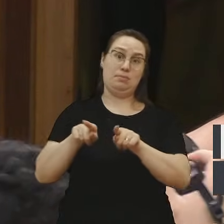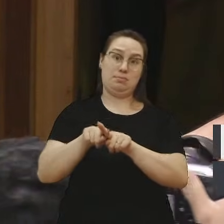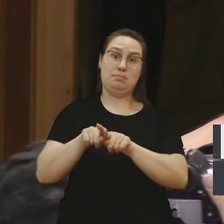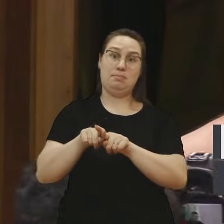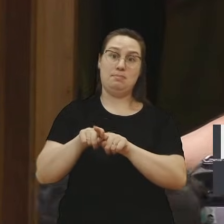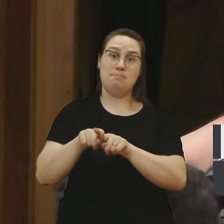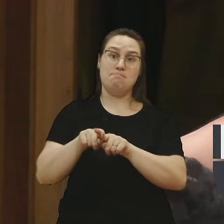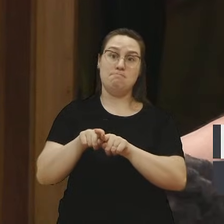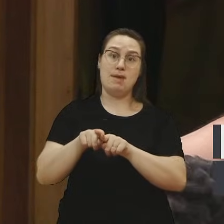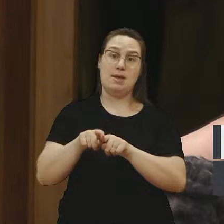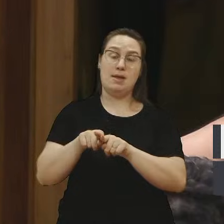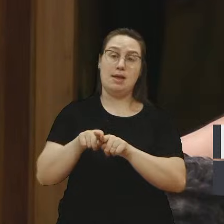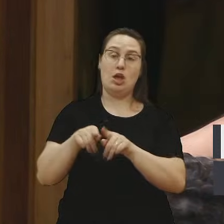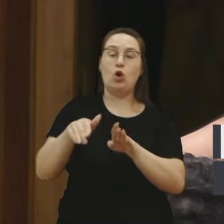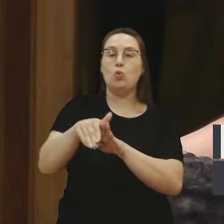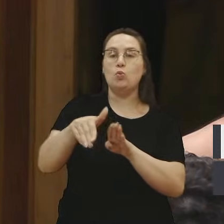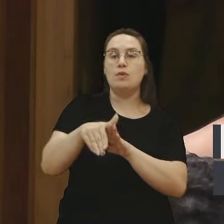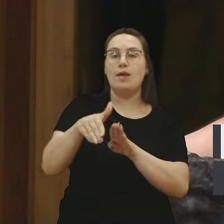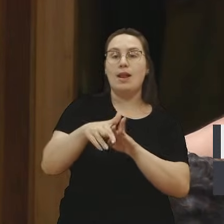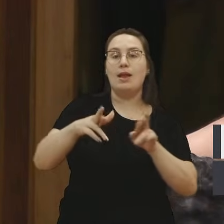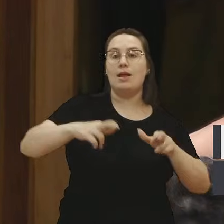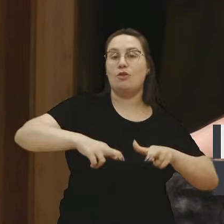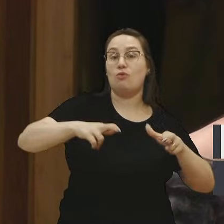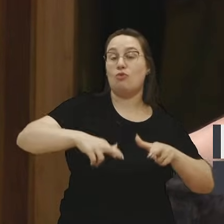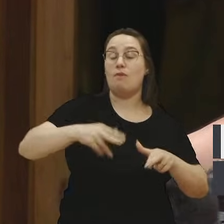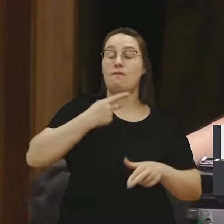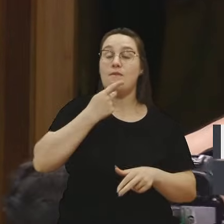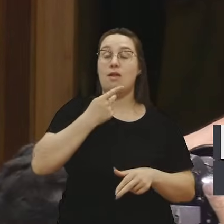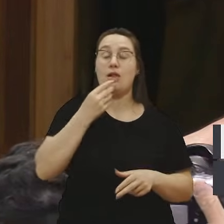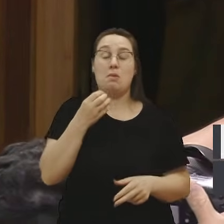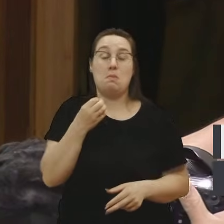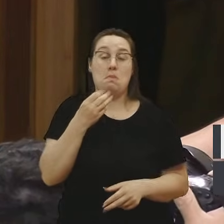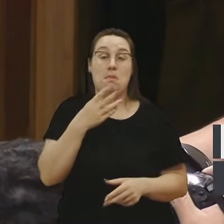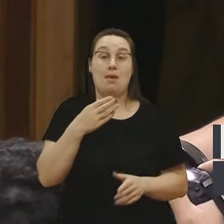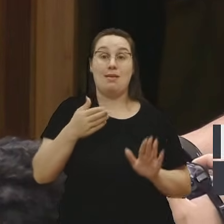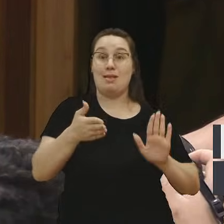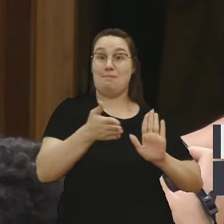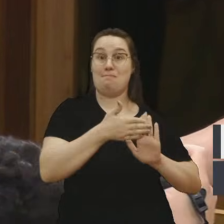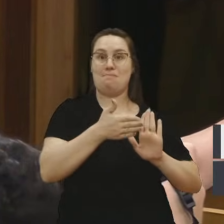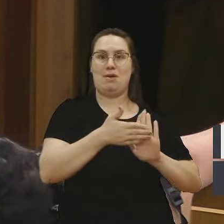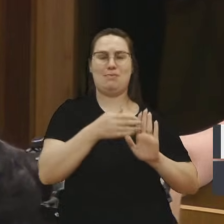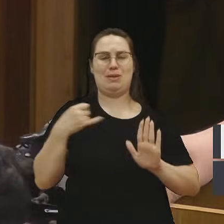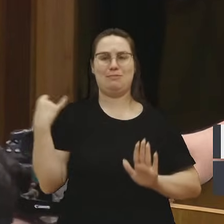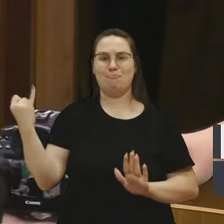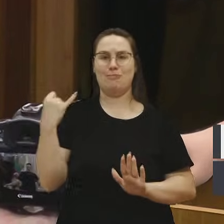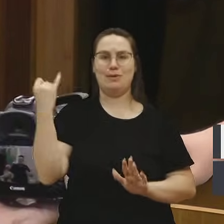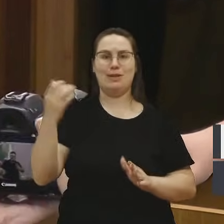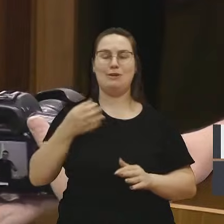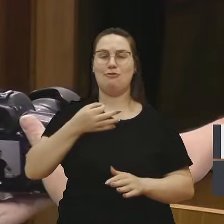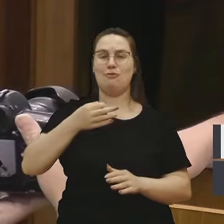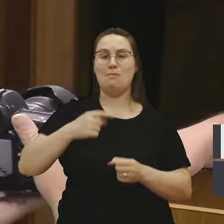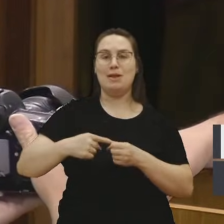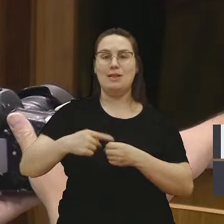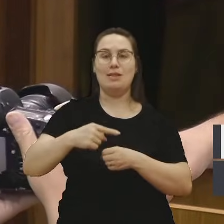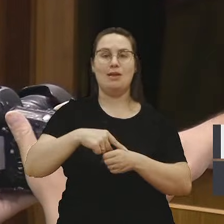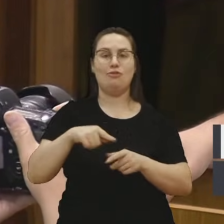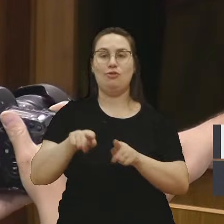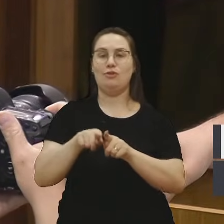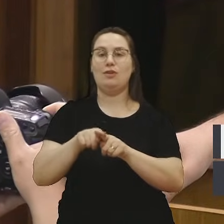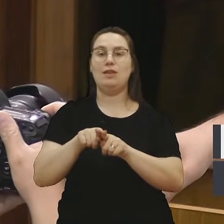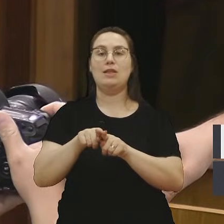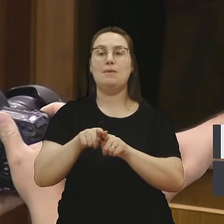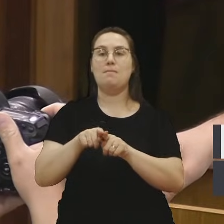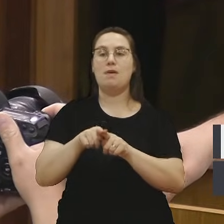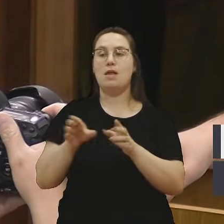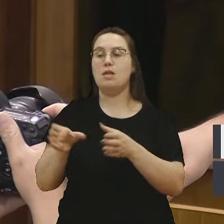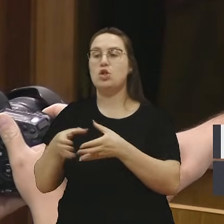conselheira regional, que esteve aqui também falando muito bem sobre essa pauta tão importante para a nossa cidade, e de todos os conselheiros que estão aqui nessa oportunidade,